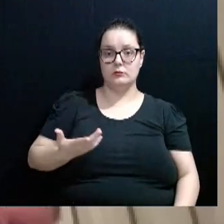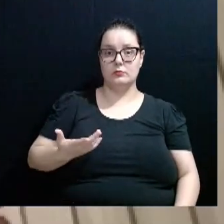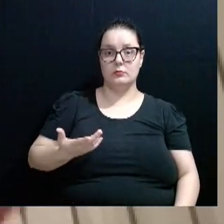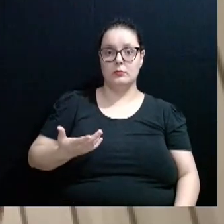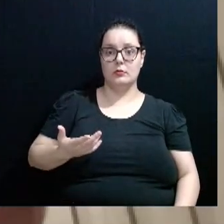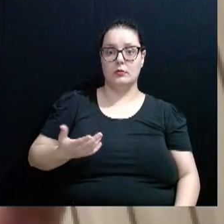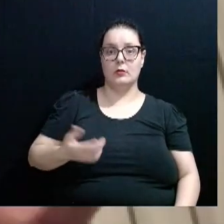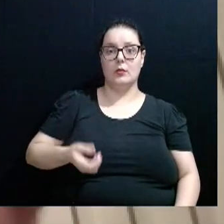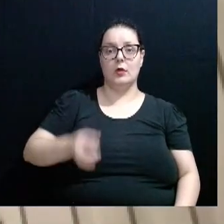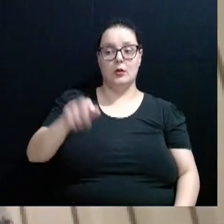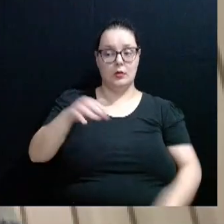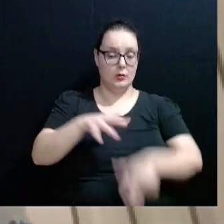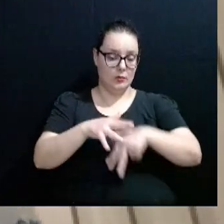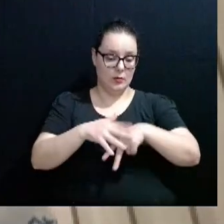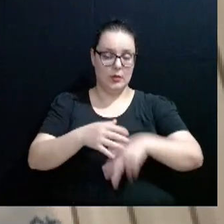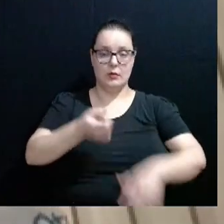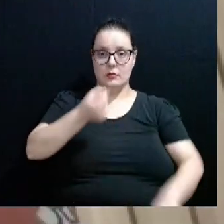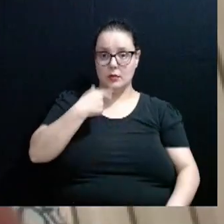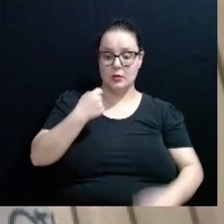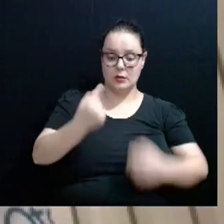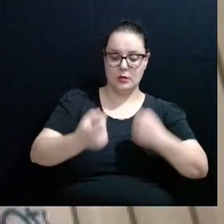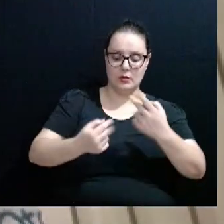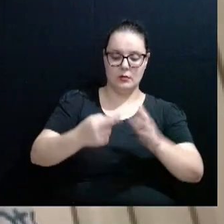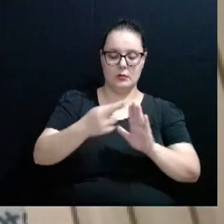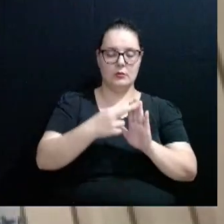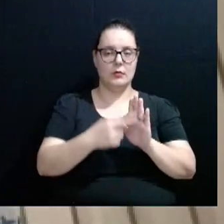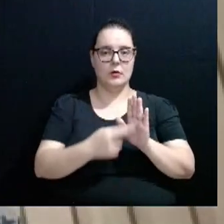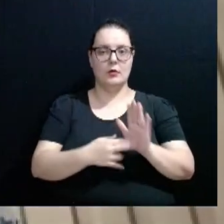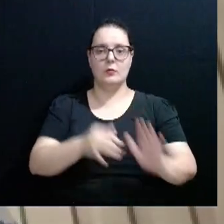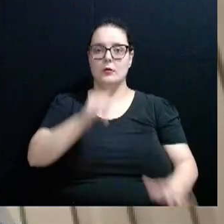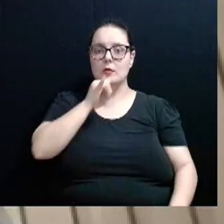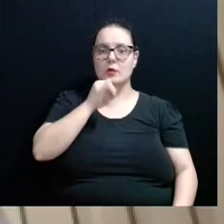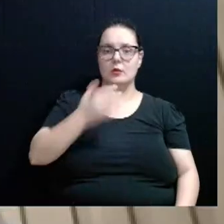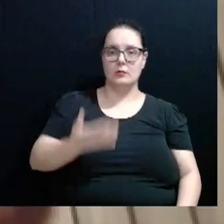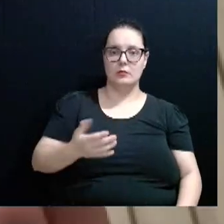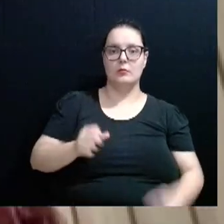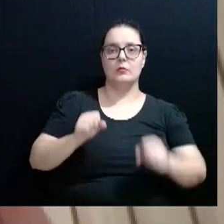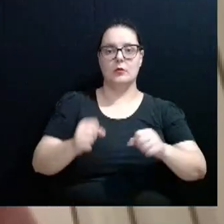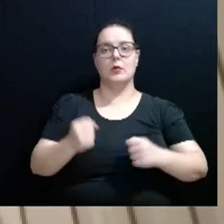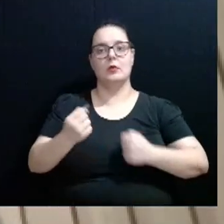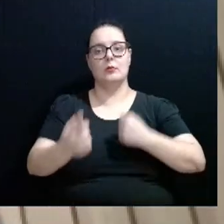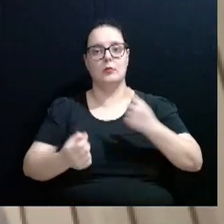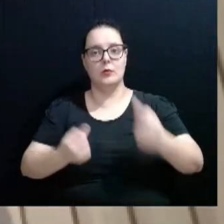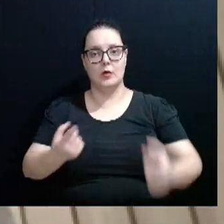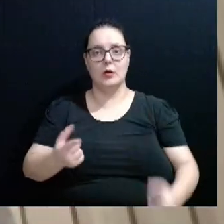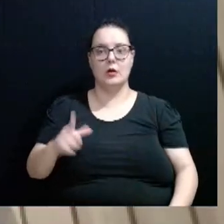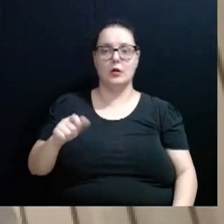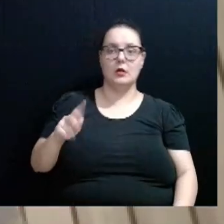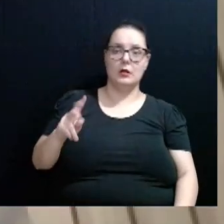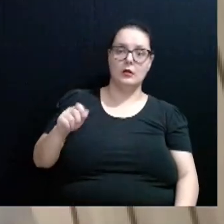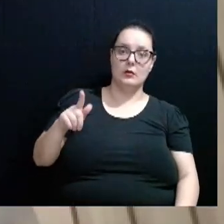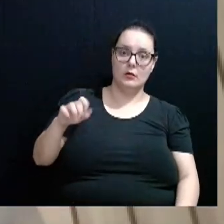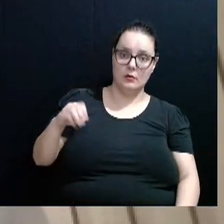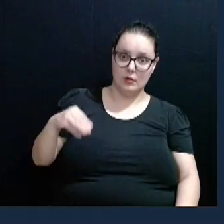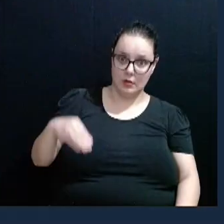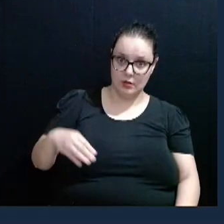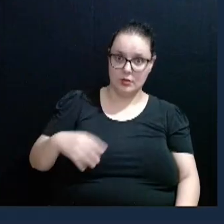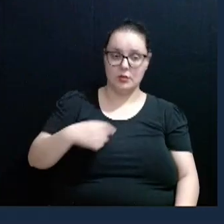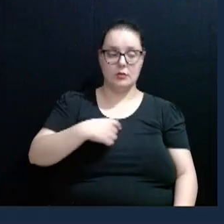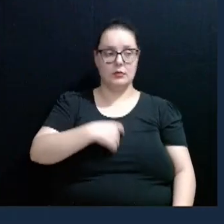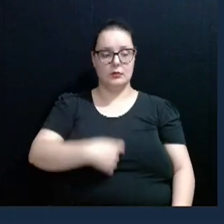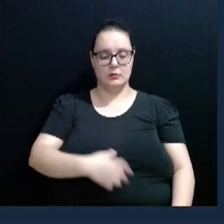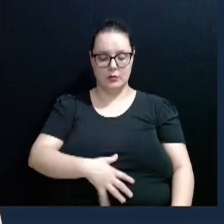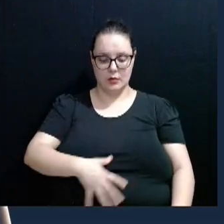ingeriu. E tem alguns protocolos, por exemplo, sim, pode ser alguns casos com lavagem gástrica, né? Outros casos tratar o